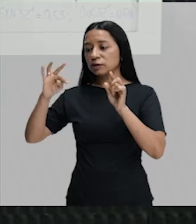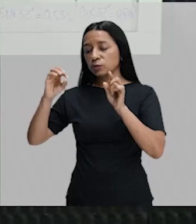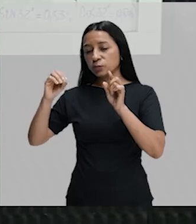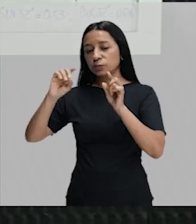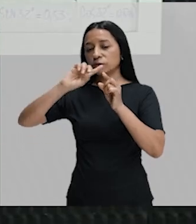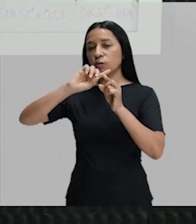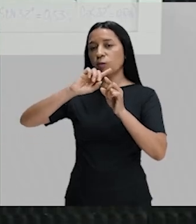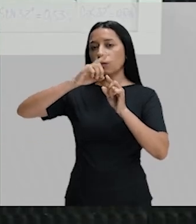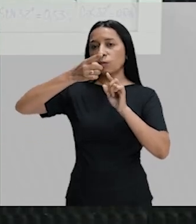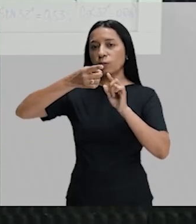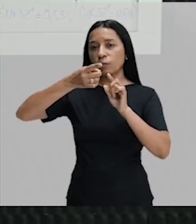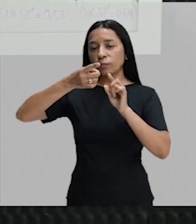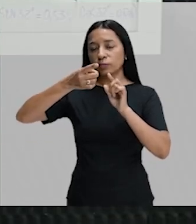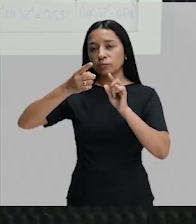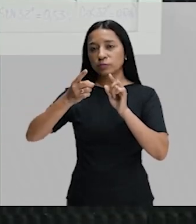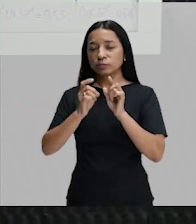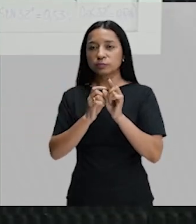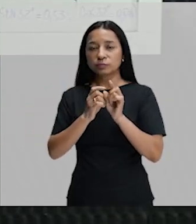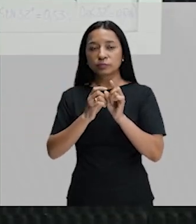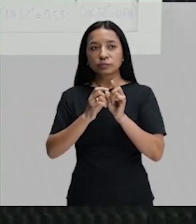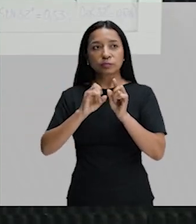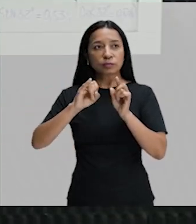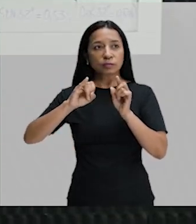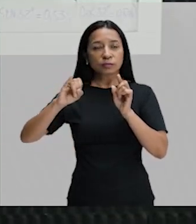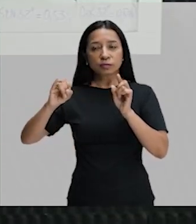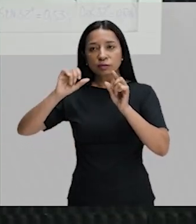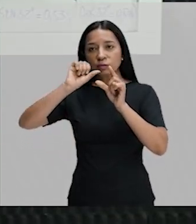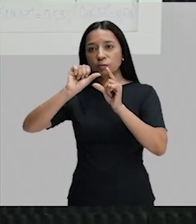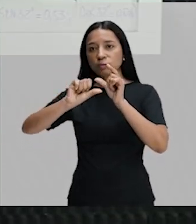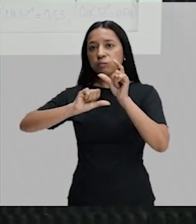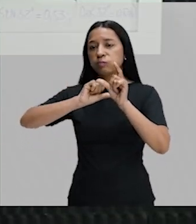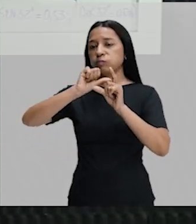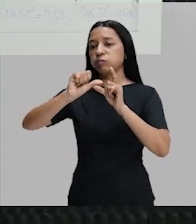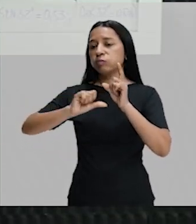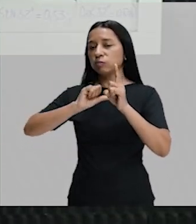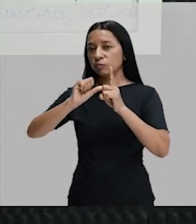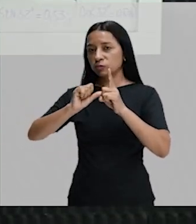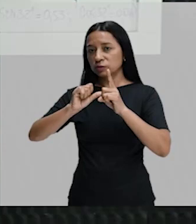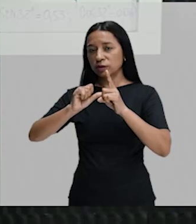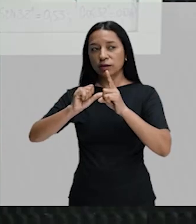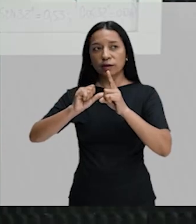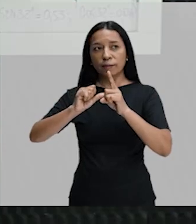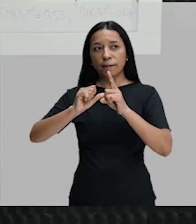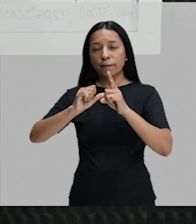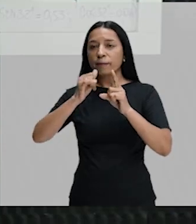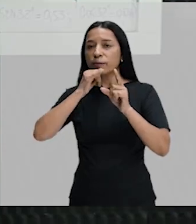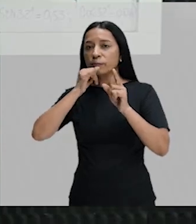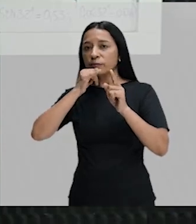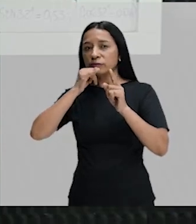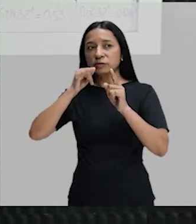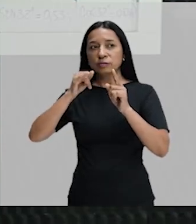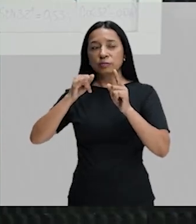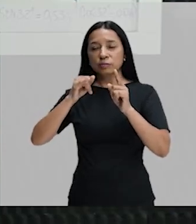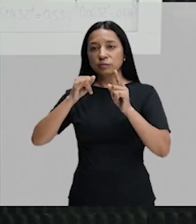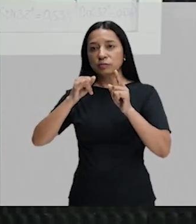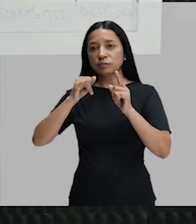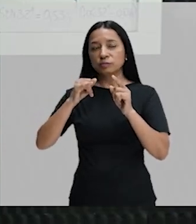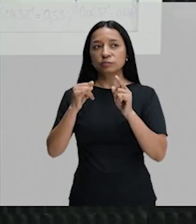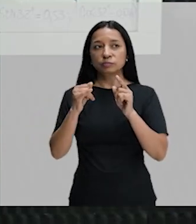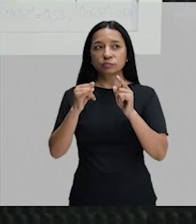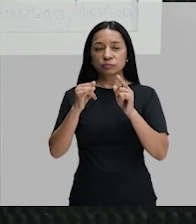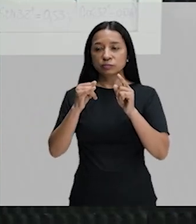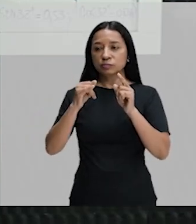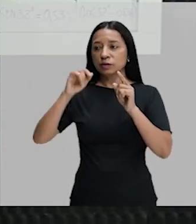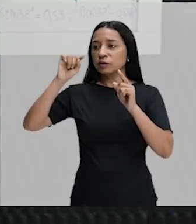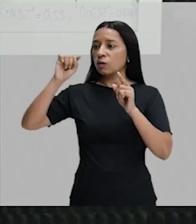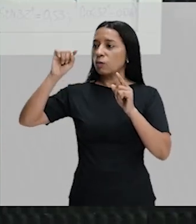o cateto oposto, certo? Se eu mudar o ângulo, se meu ângulo for esse aqui, ó, se vamos supor, meu